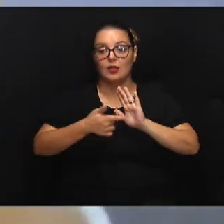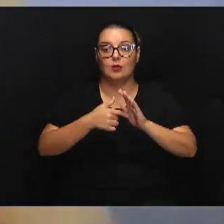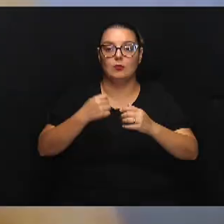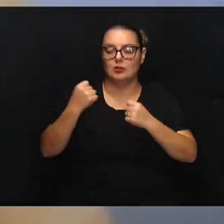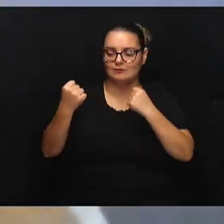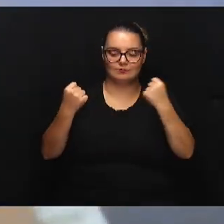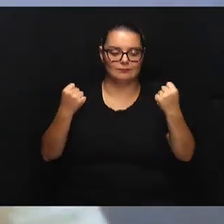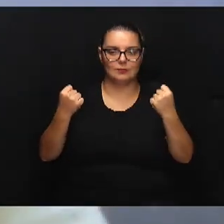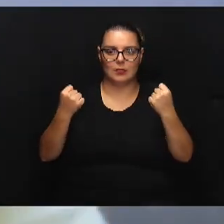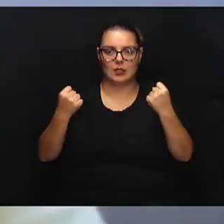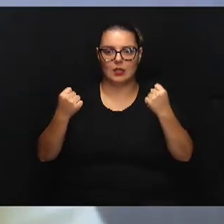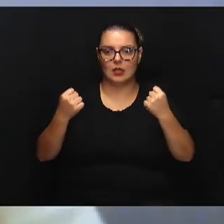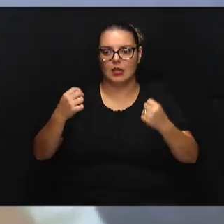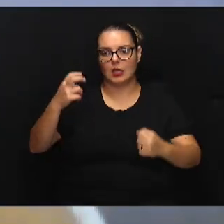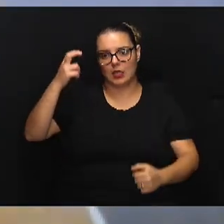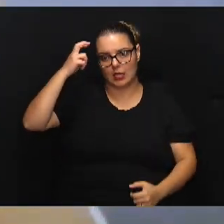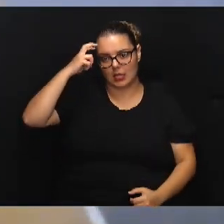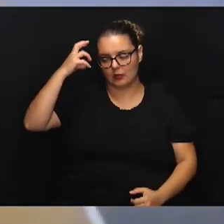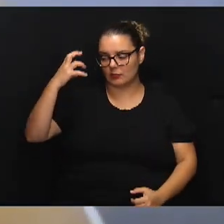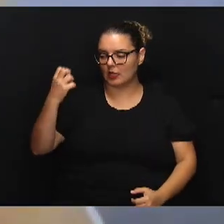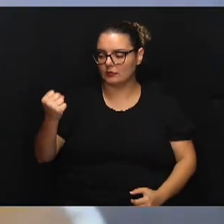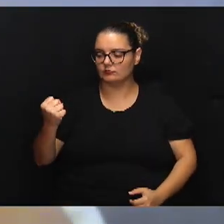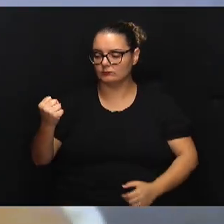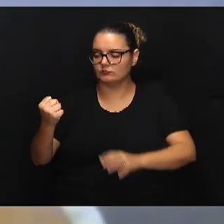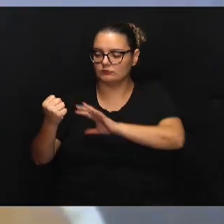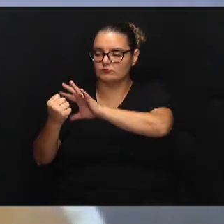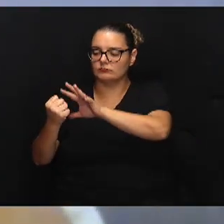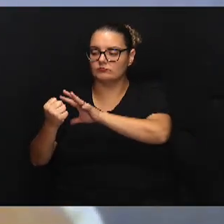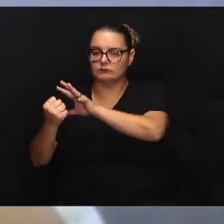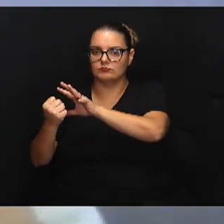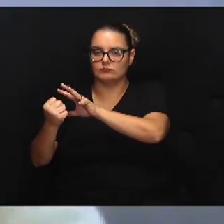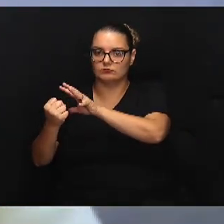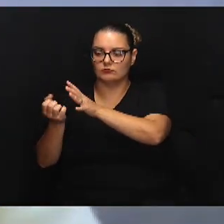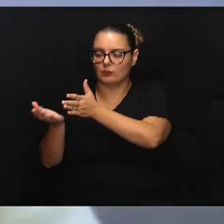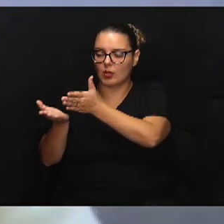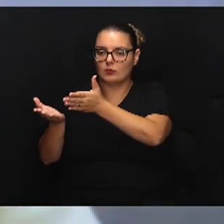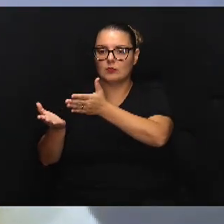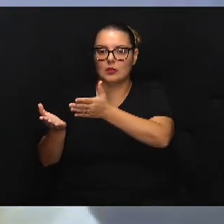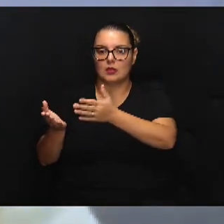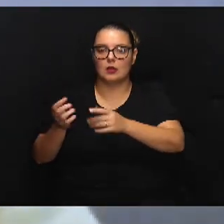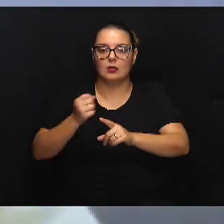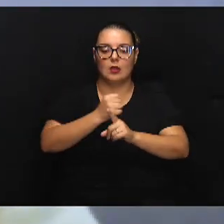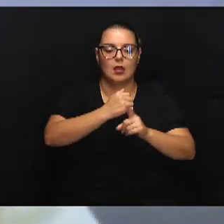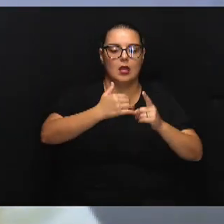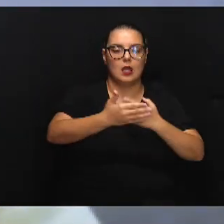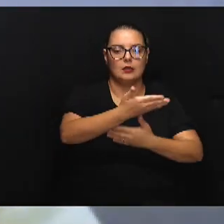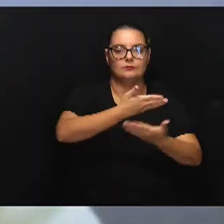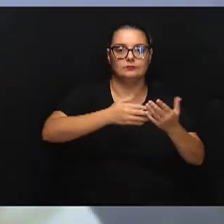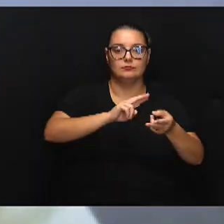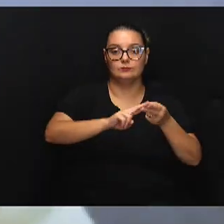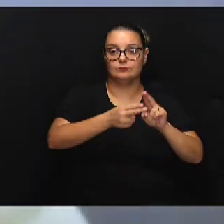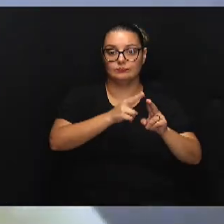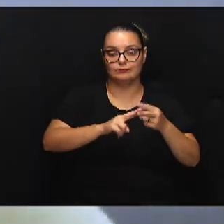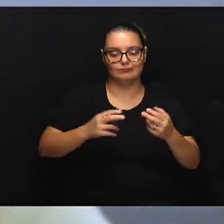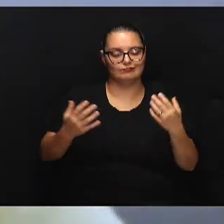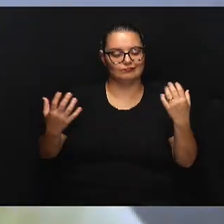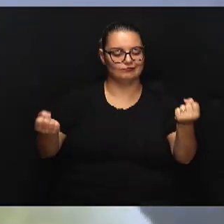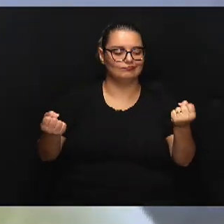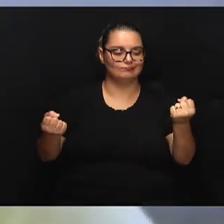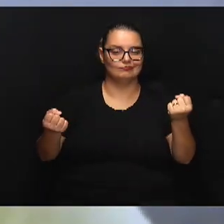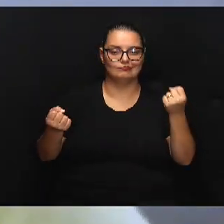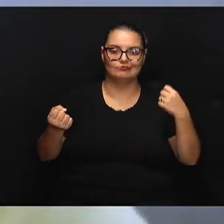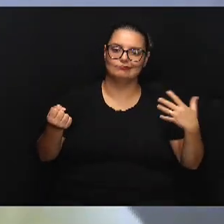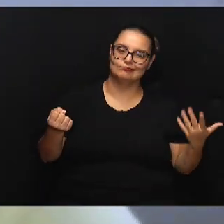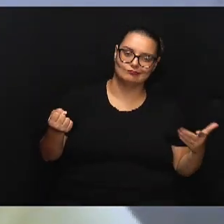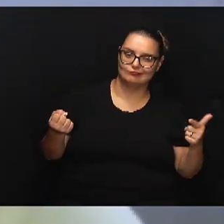assim, a inteligência está aqui totalmente preservadíssima, mas falta habilidades sociais. Habilidades